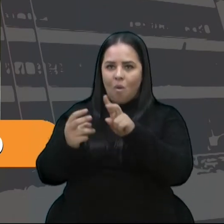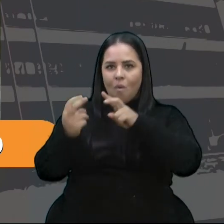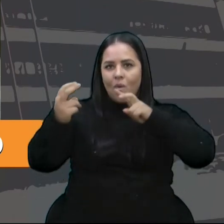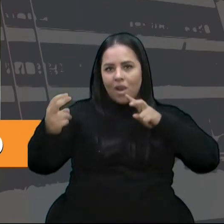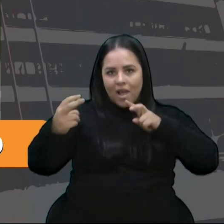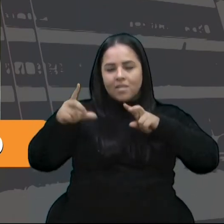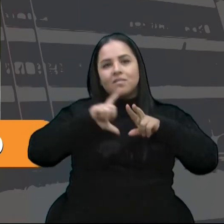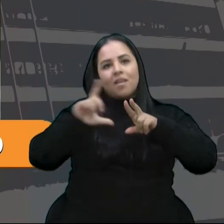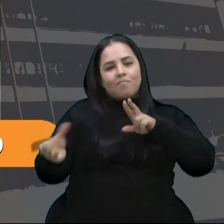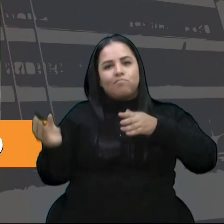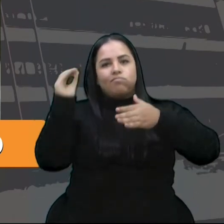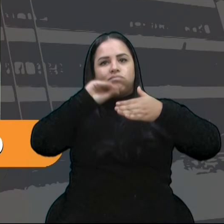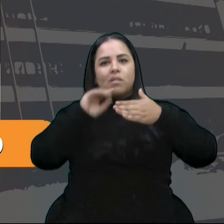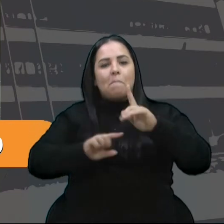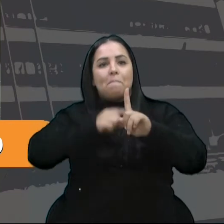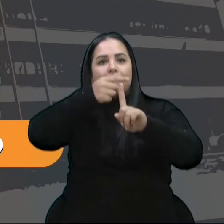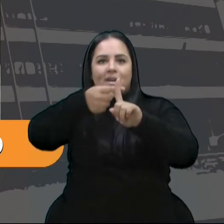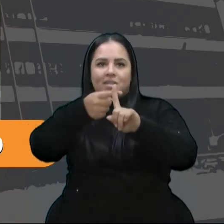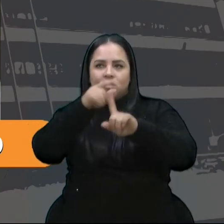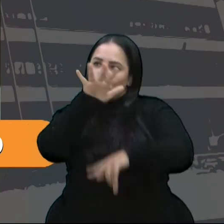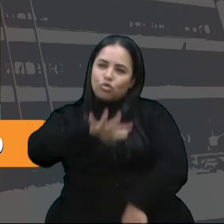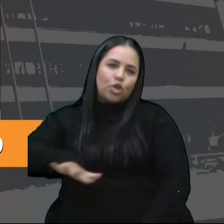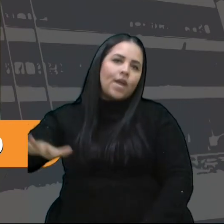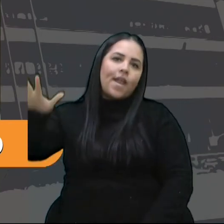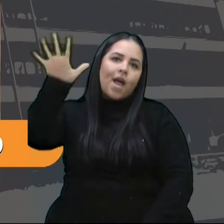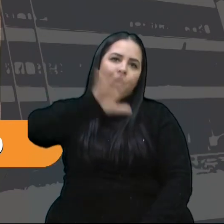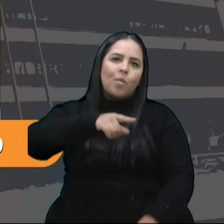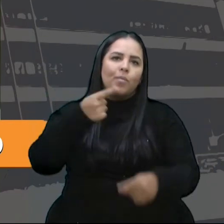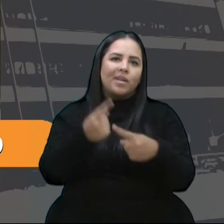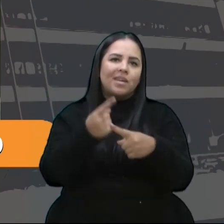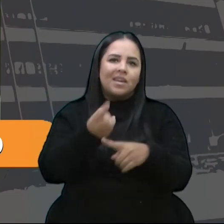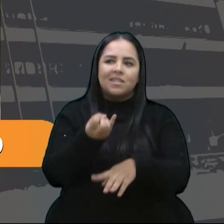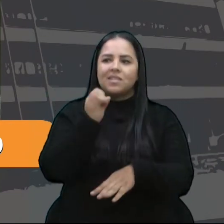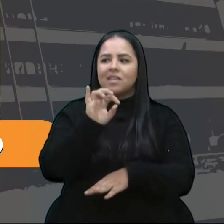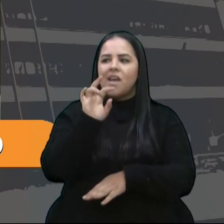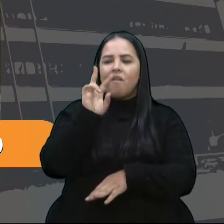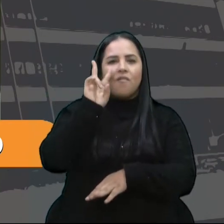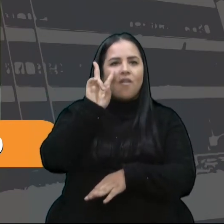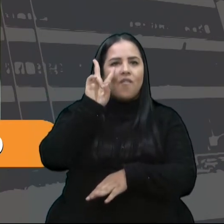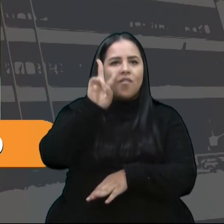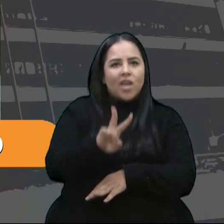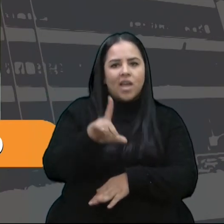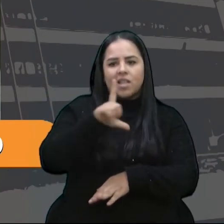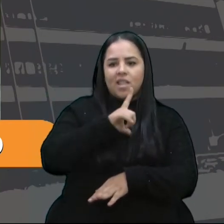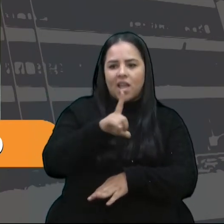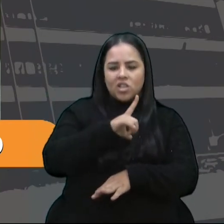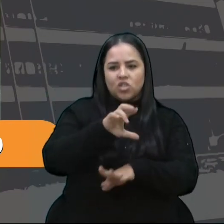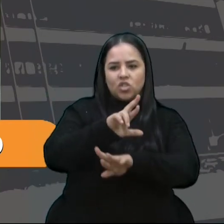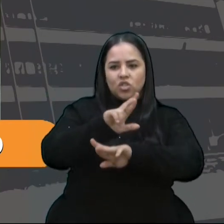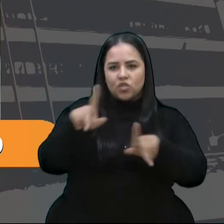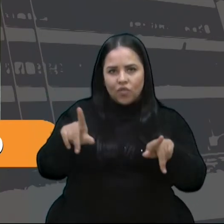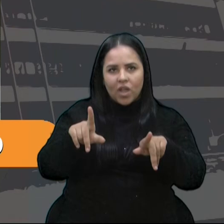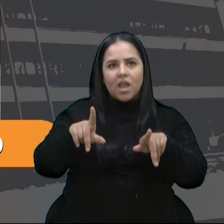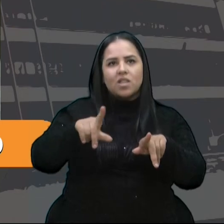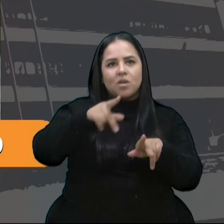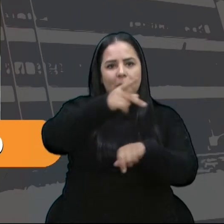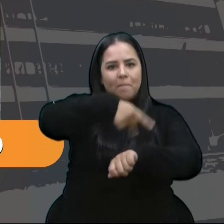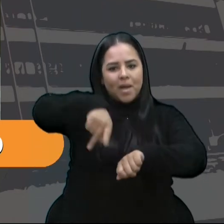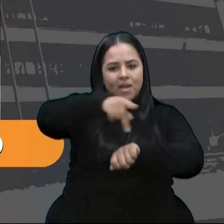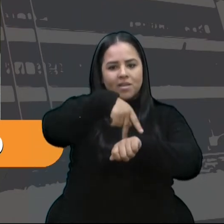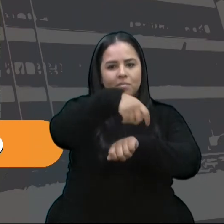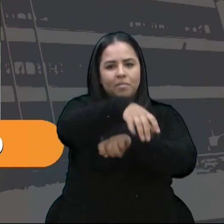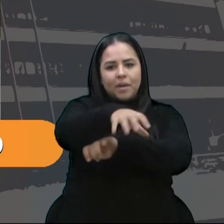Isso de maneira geral, né? Porque se você for olhar a situação em cada país, há variações, e esse